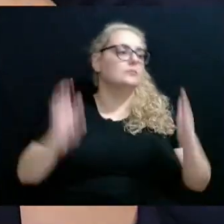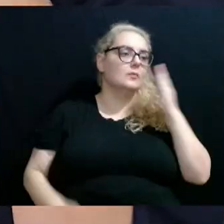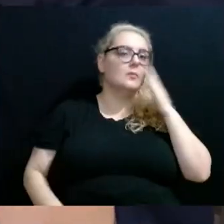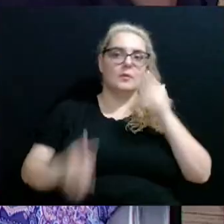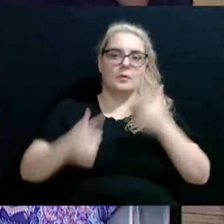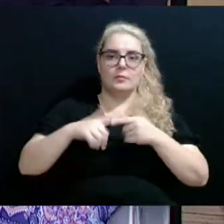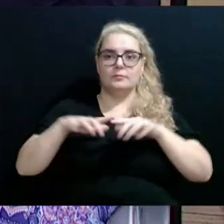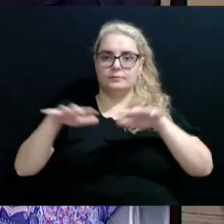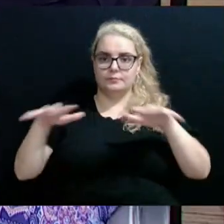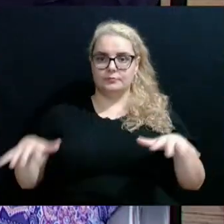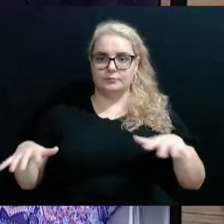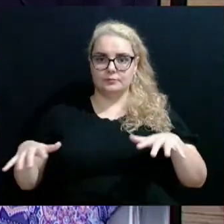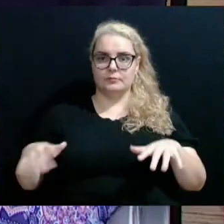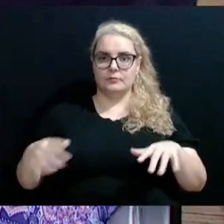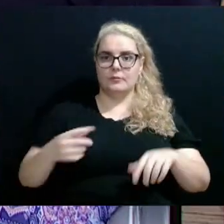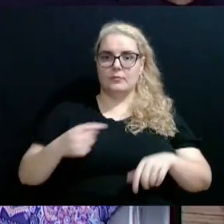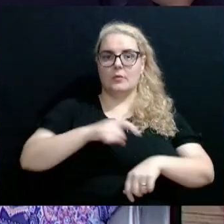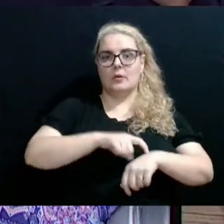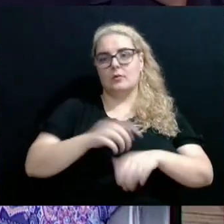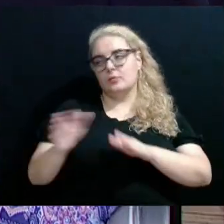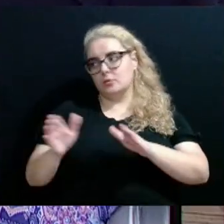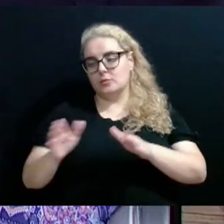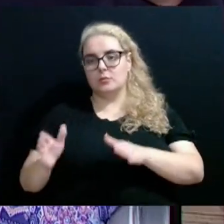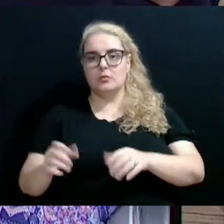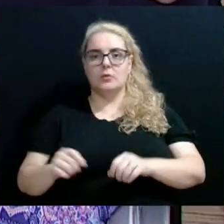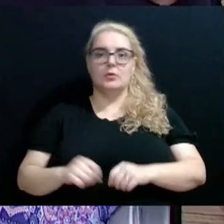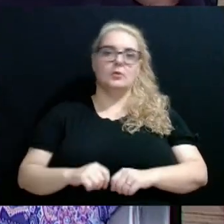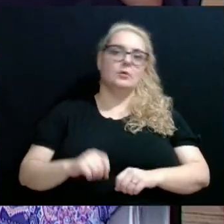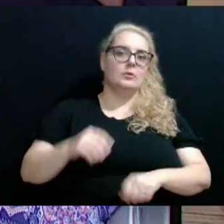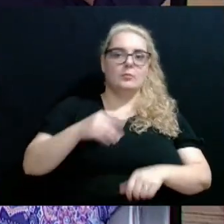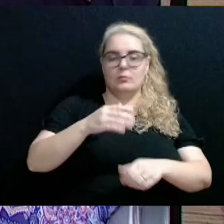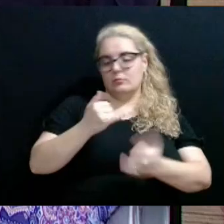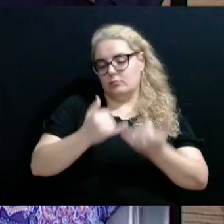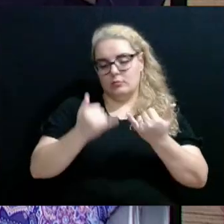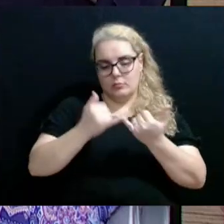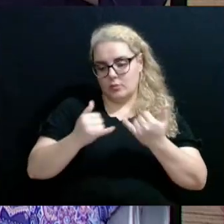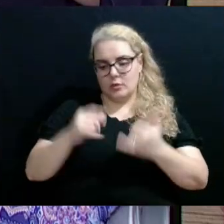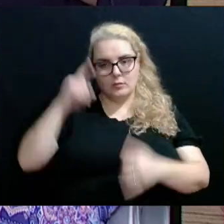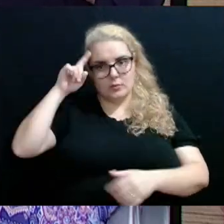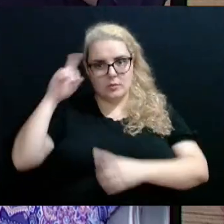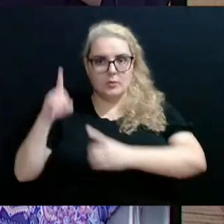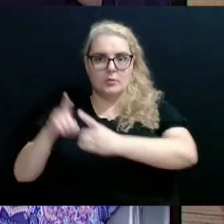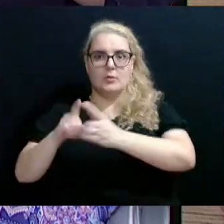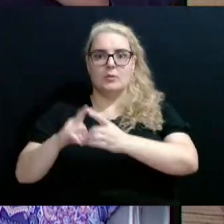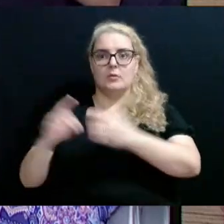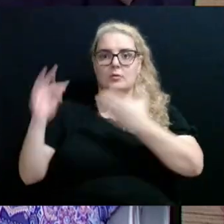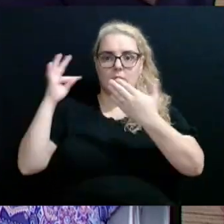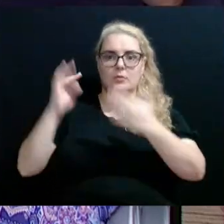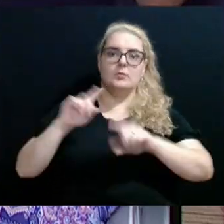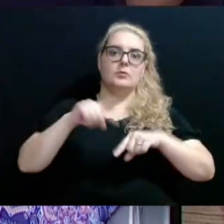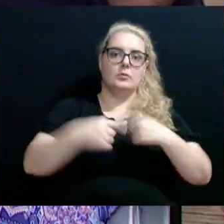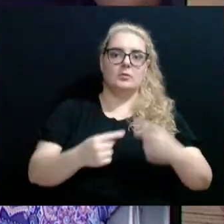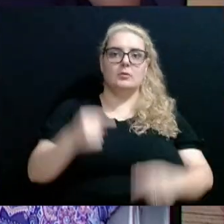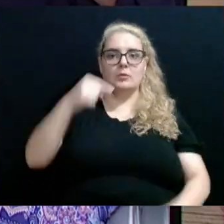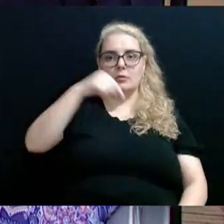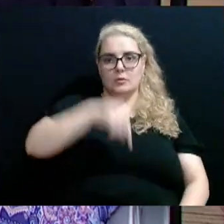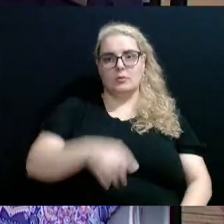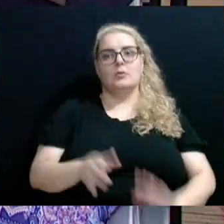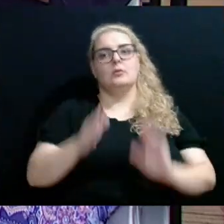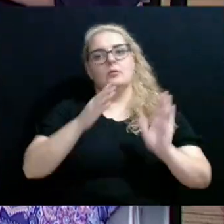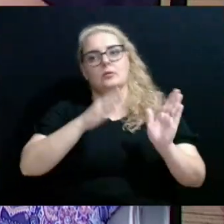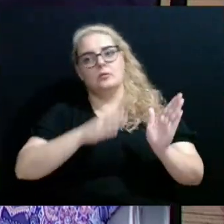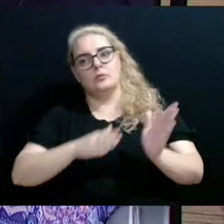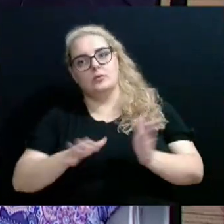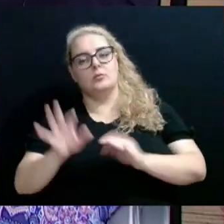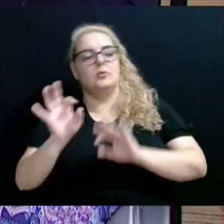entre 2 tempos, vai. Então, um período do dia eu faço os meus atendimentos, no outro período eu venho produzir, fazer